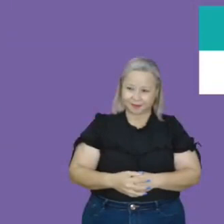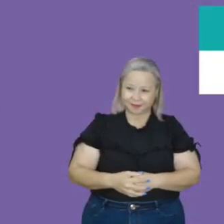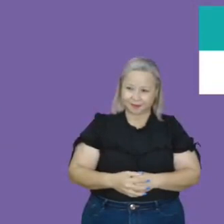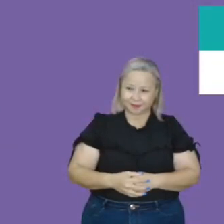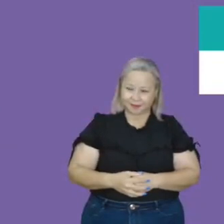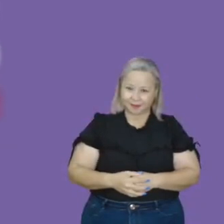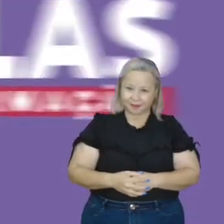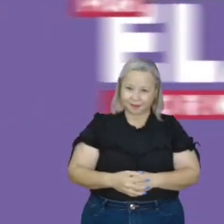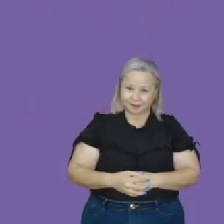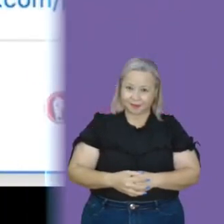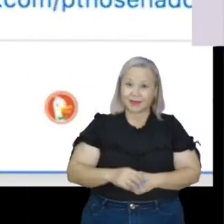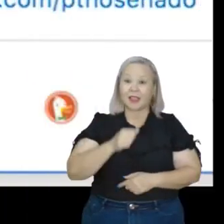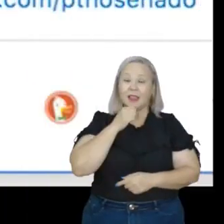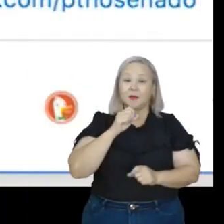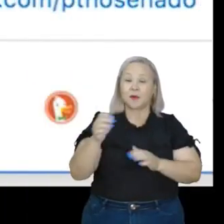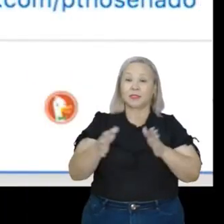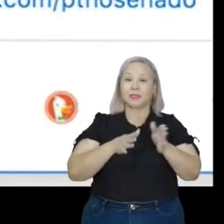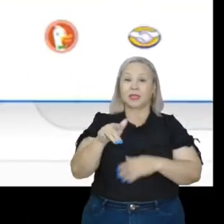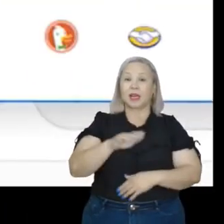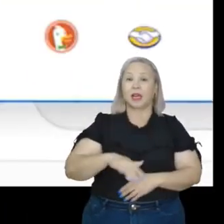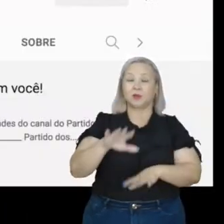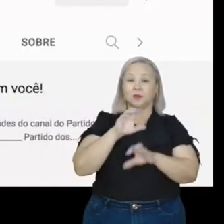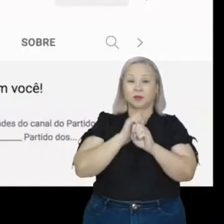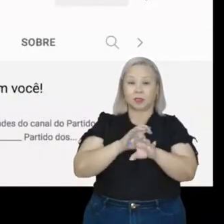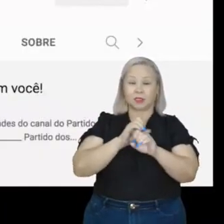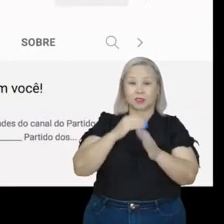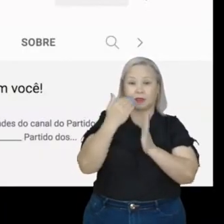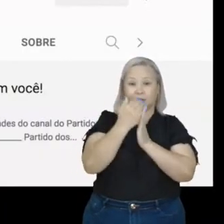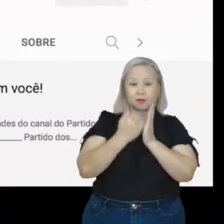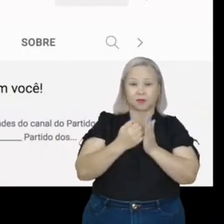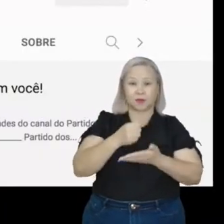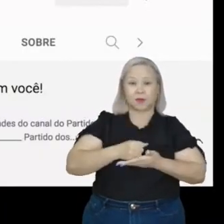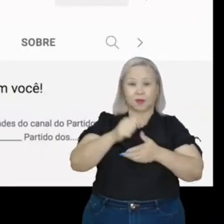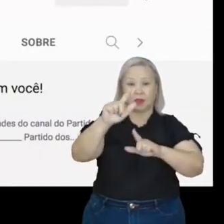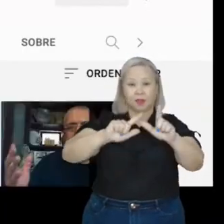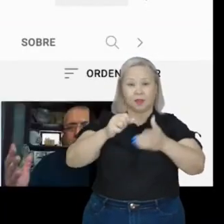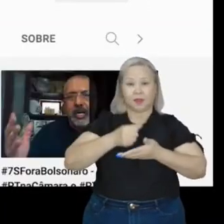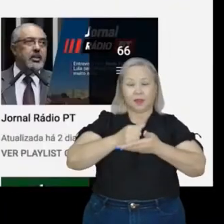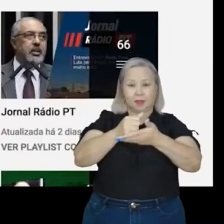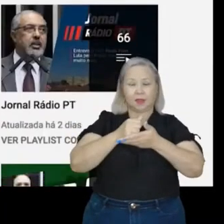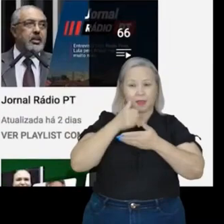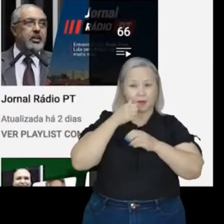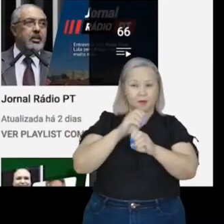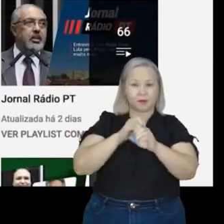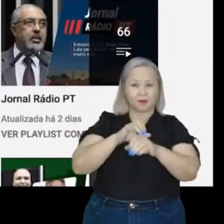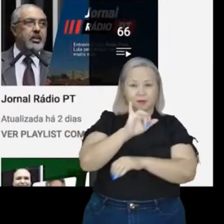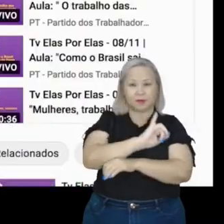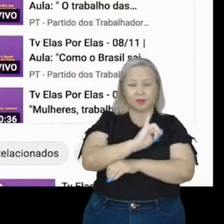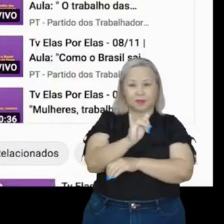E você ainda pode acessar todas as aulas na playlist TV Elas por Elas Formação, no